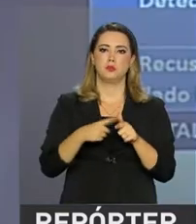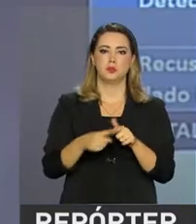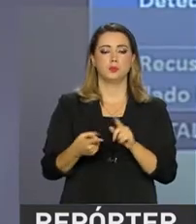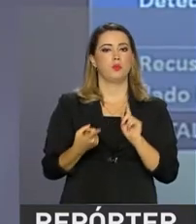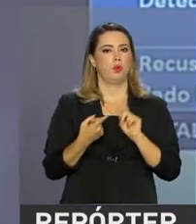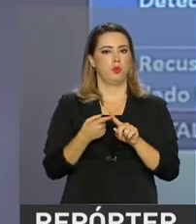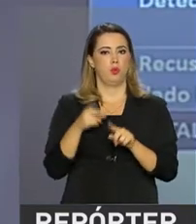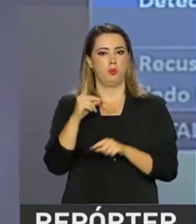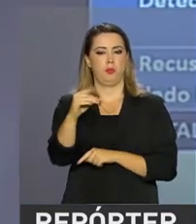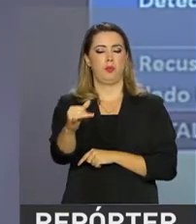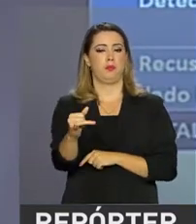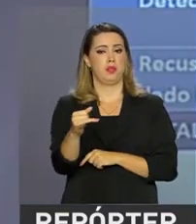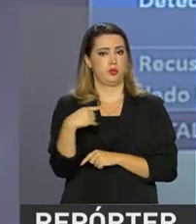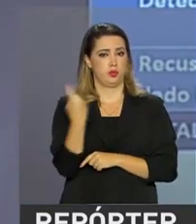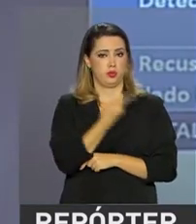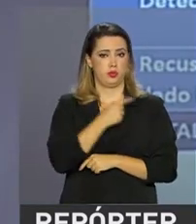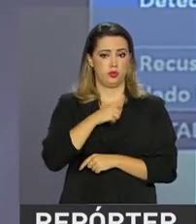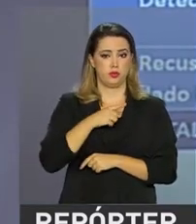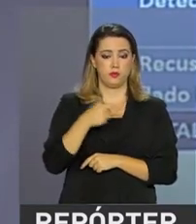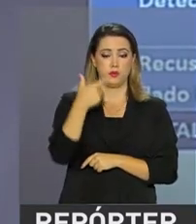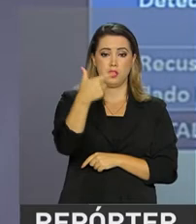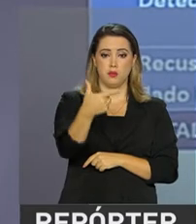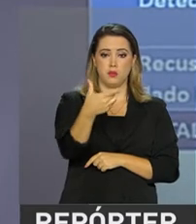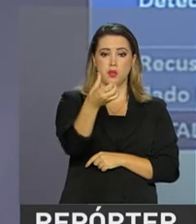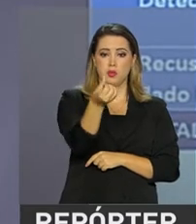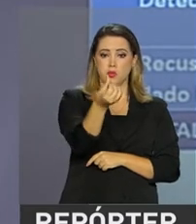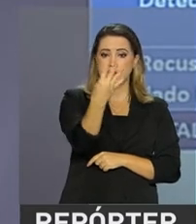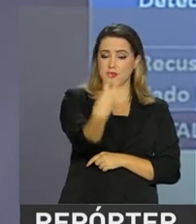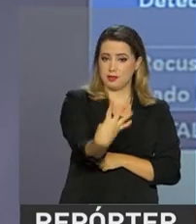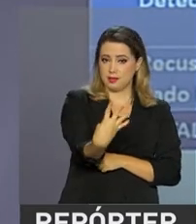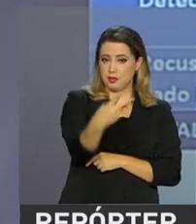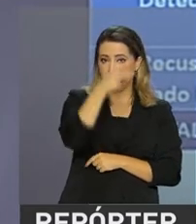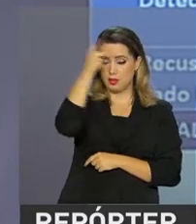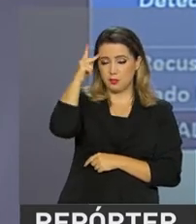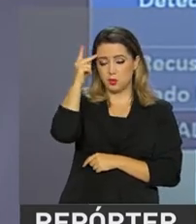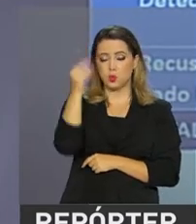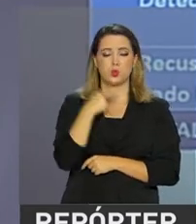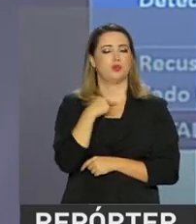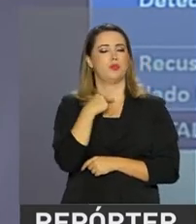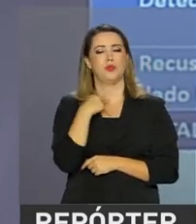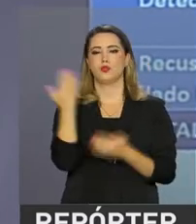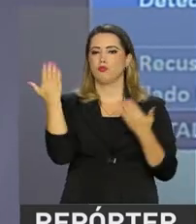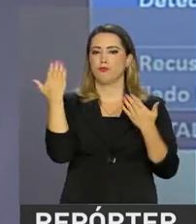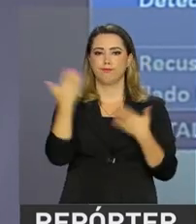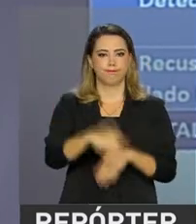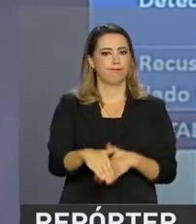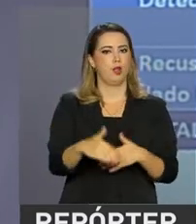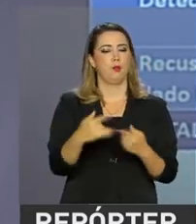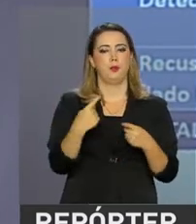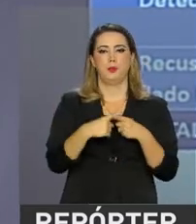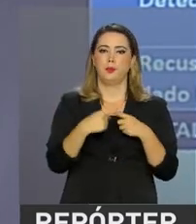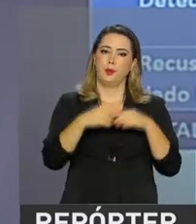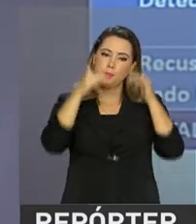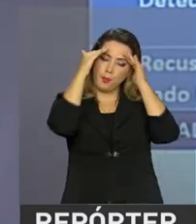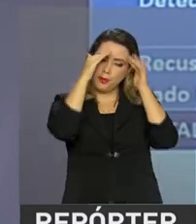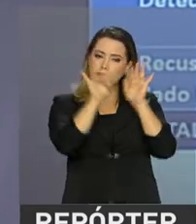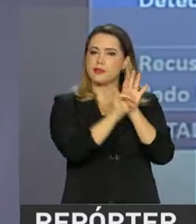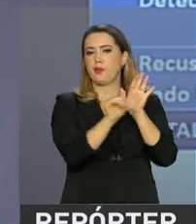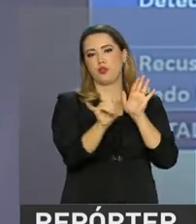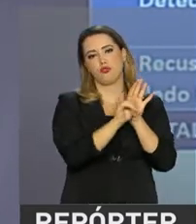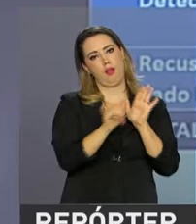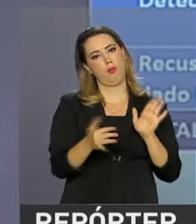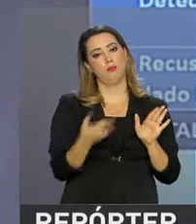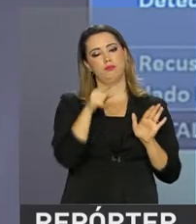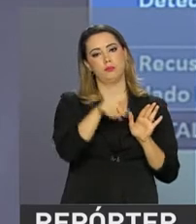primeiro dia, nós tivemos 264 pessoas que não fizeram a prova por descumprimento das regras do edital,